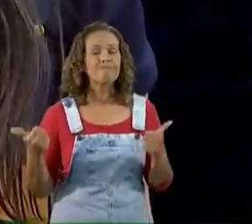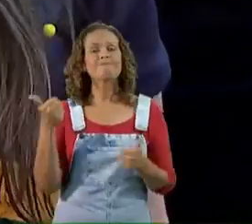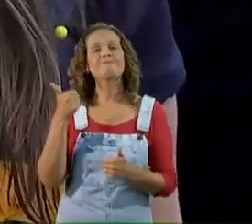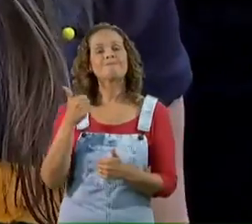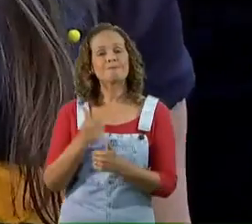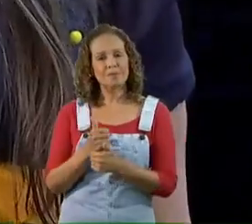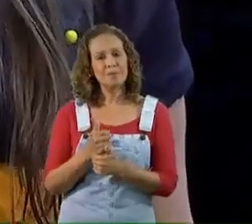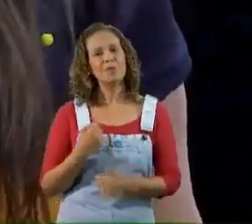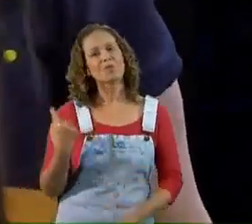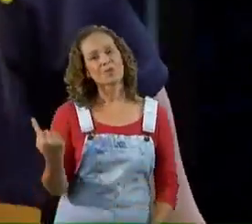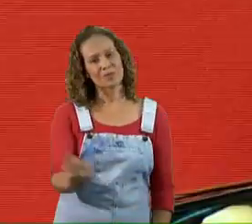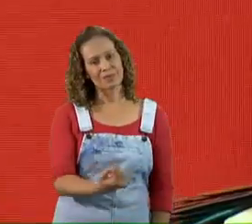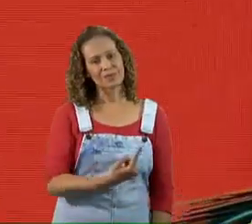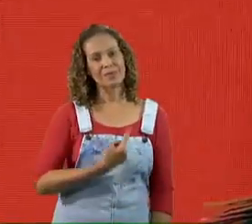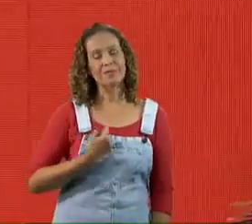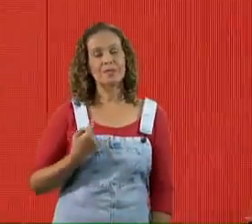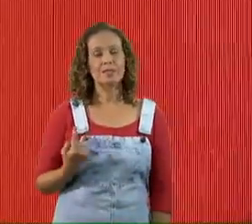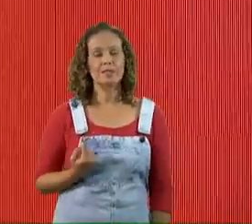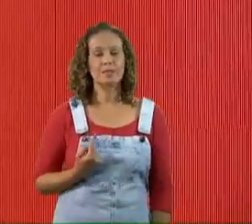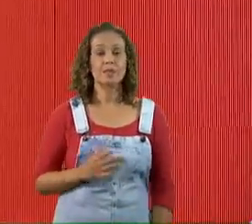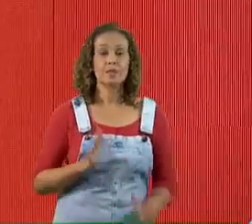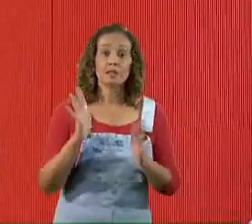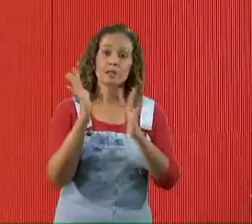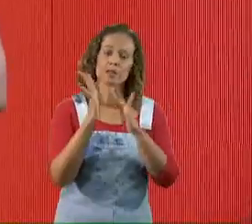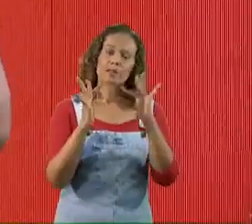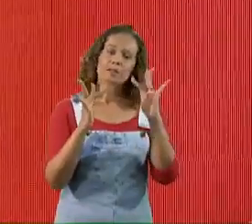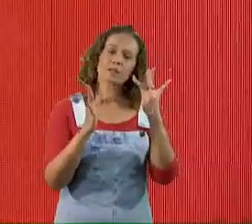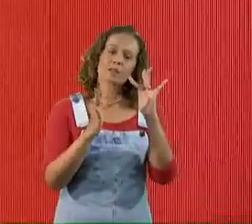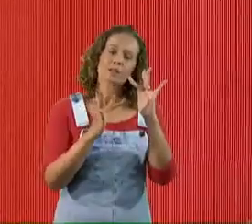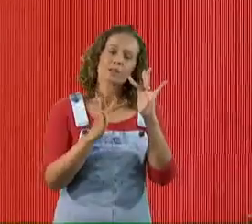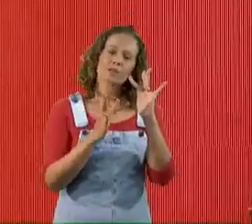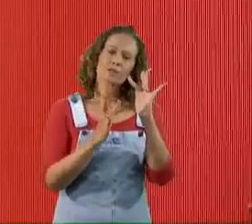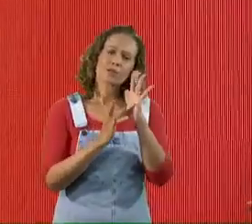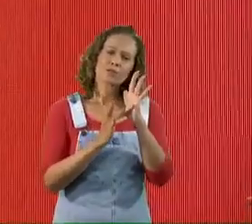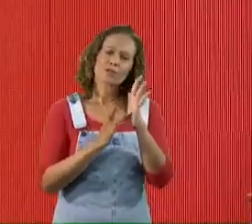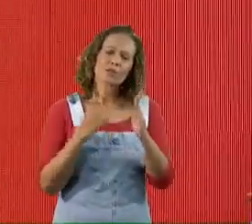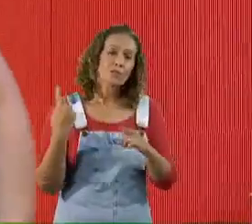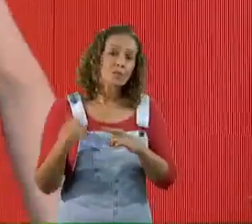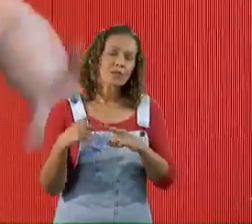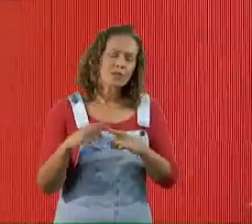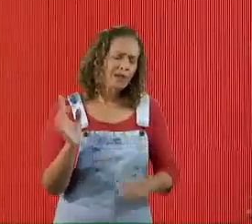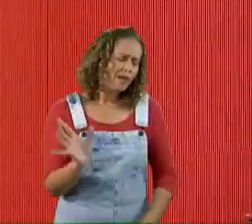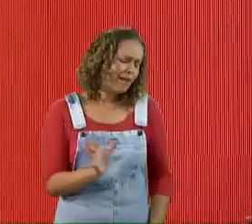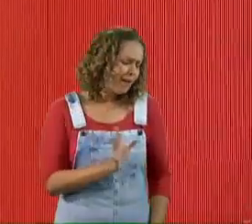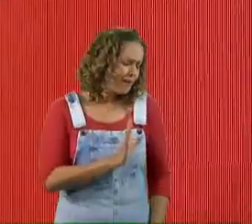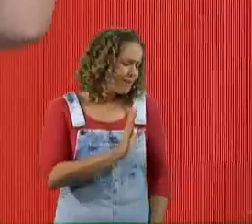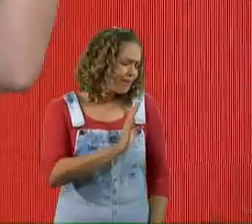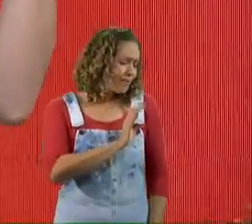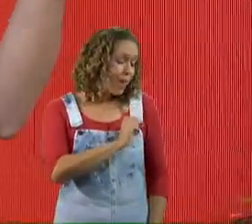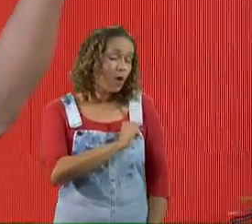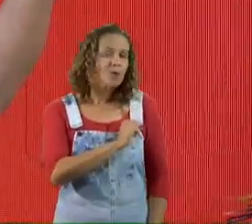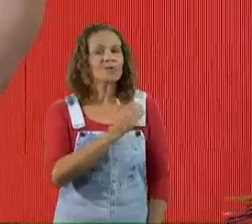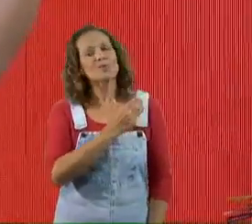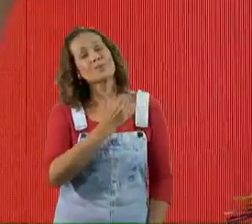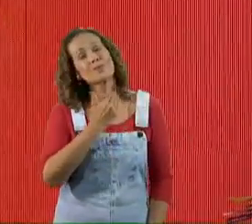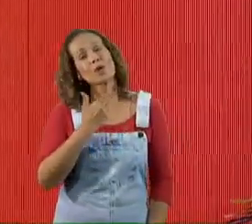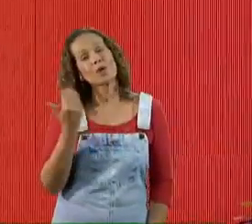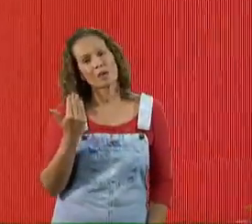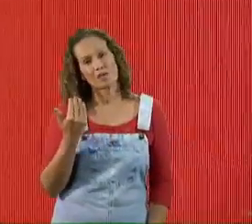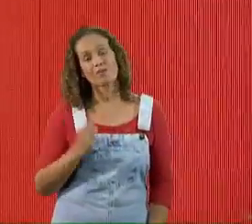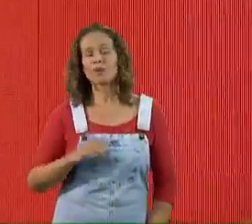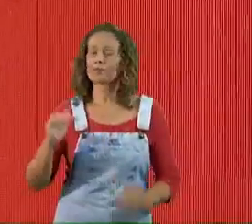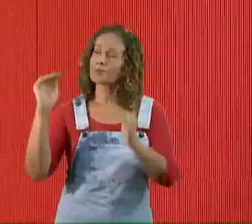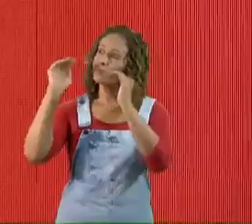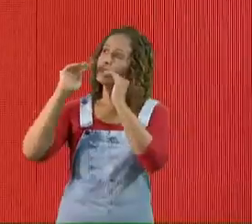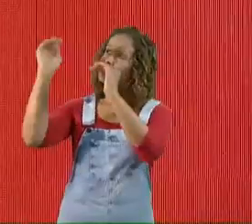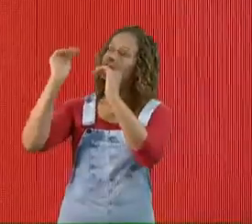cruz. Ele se entregou por amor a nós, para fazer a vontade do Pai.